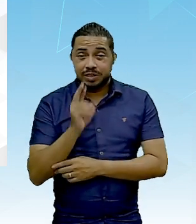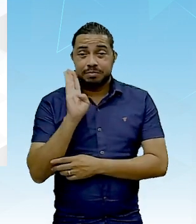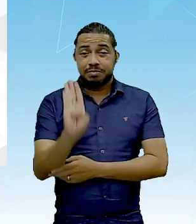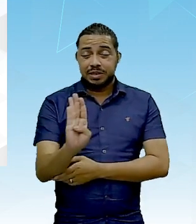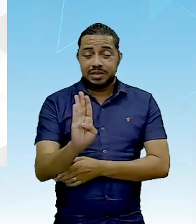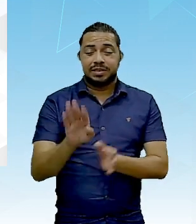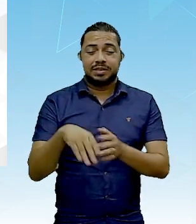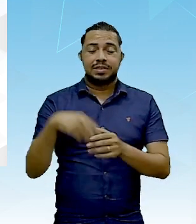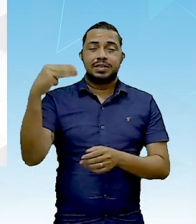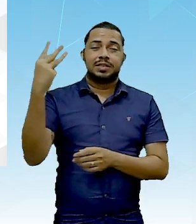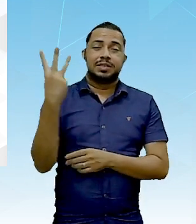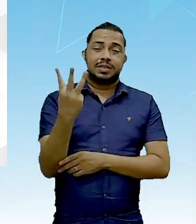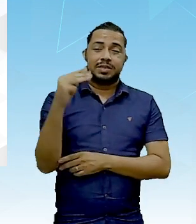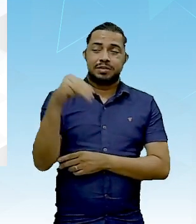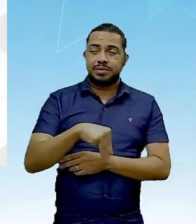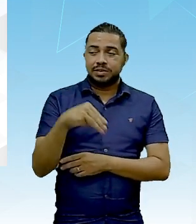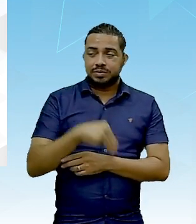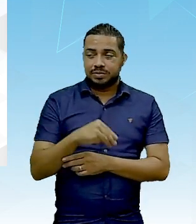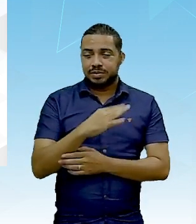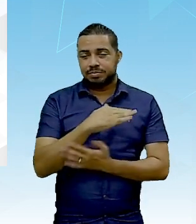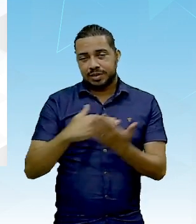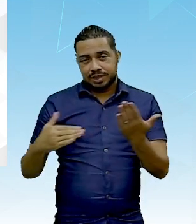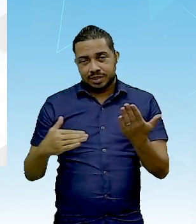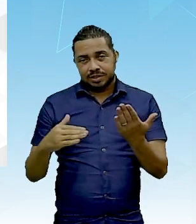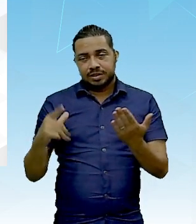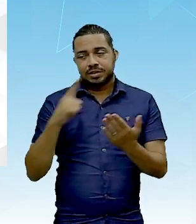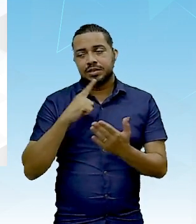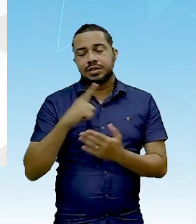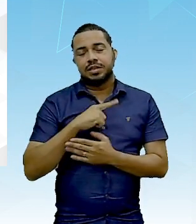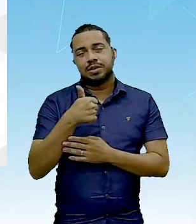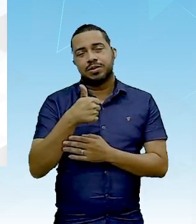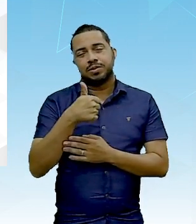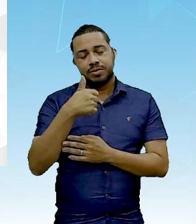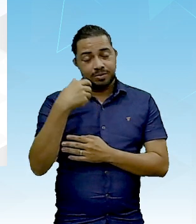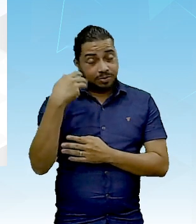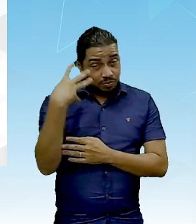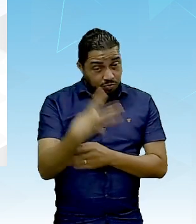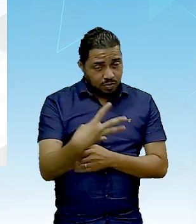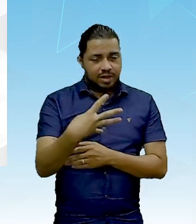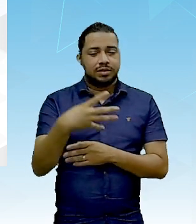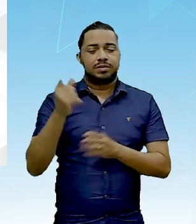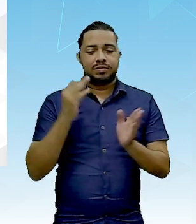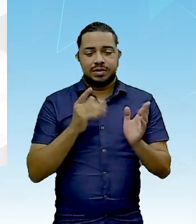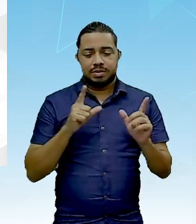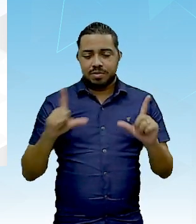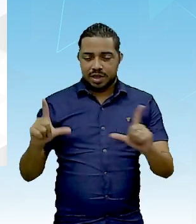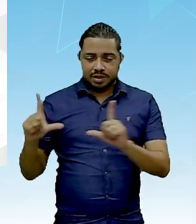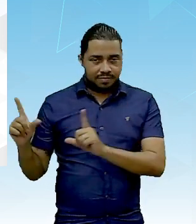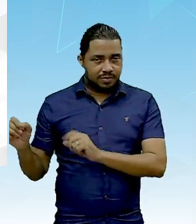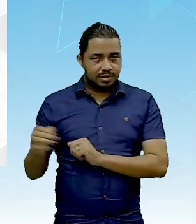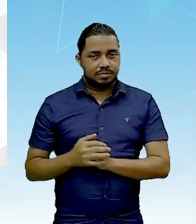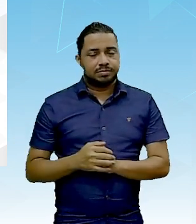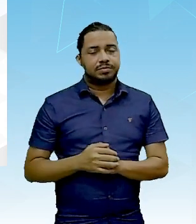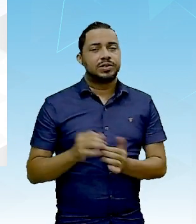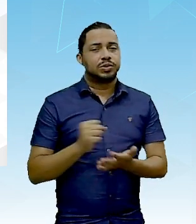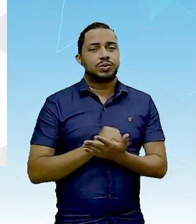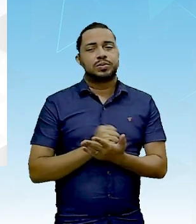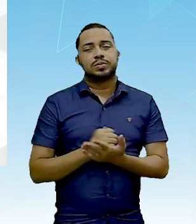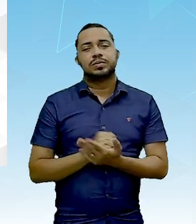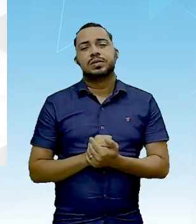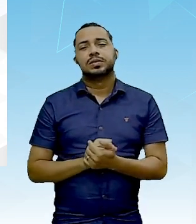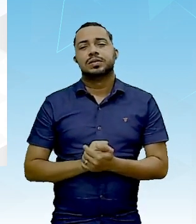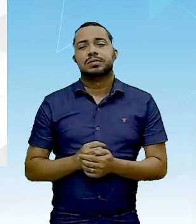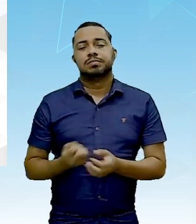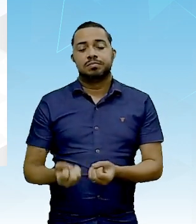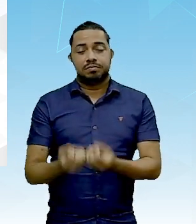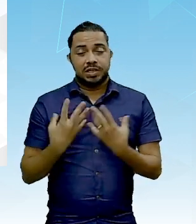rapidão, em 3 minutos e meio e avança, porque nós temos 4 plataformas de 10, tá? Joga aí e manda pra